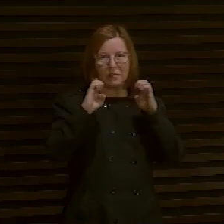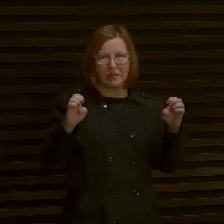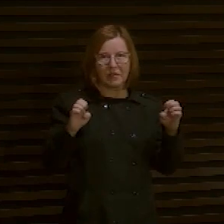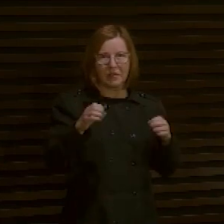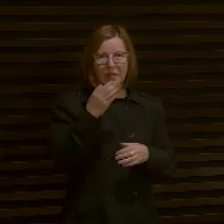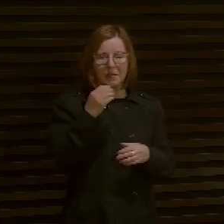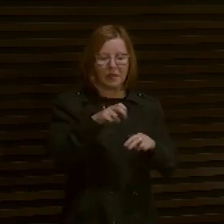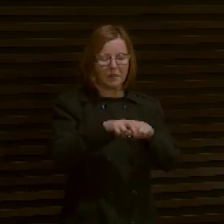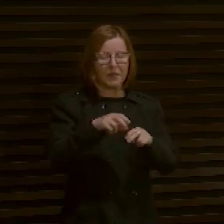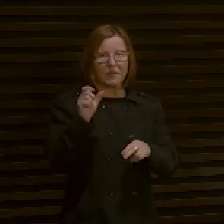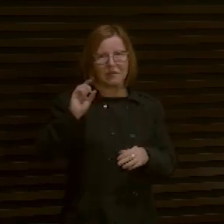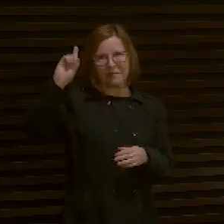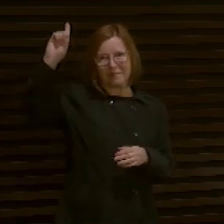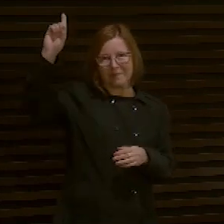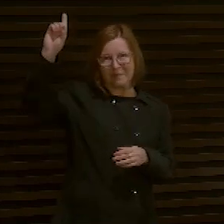pela palavra.